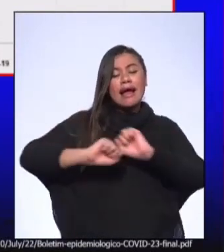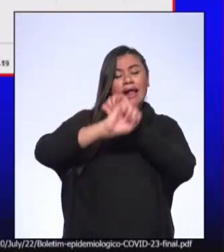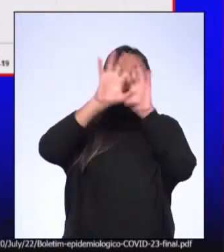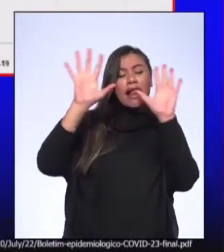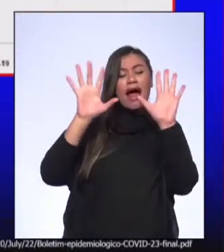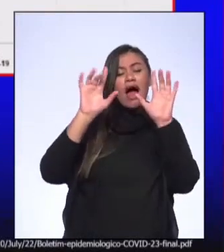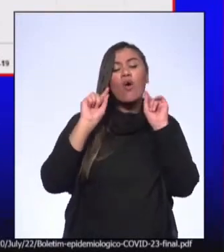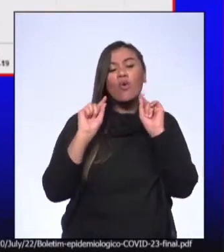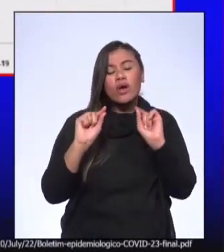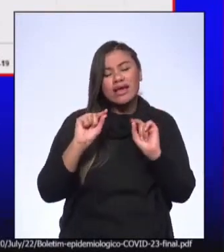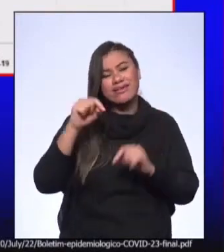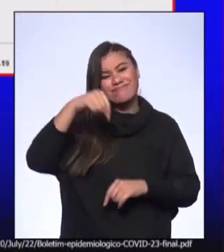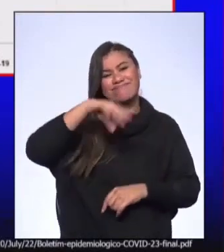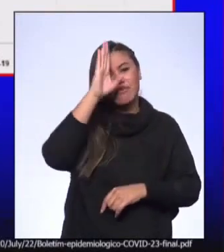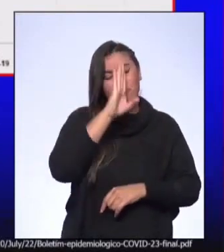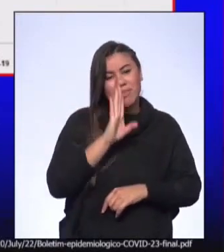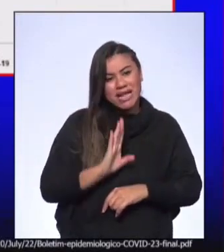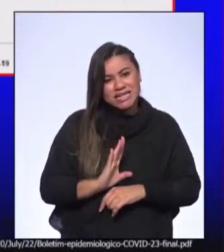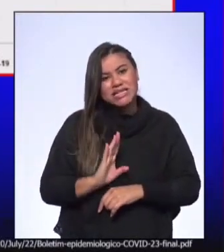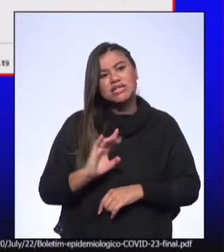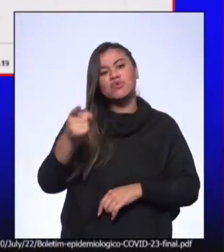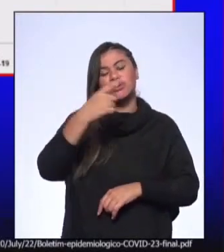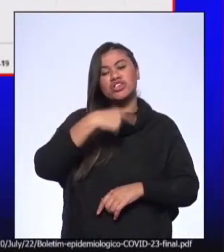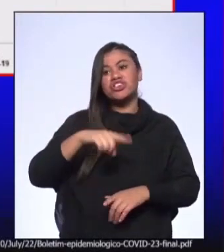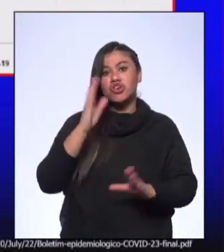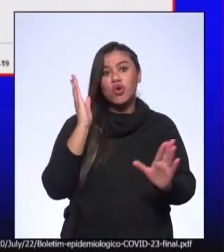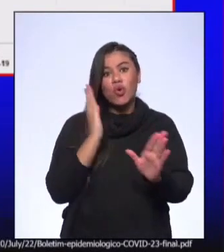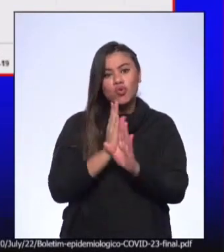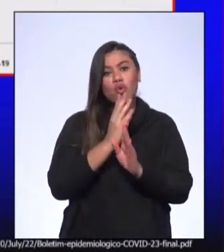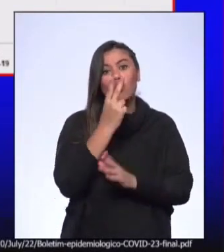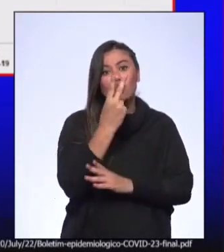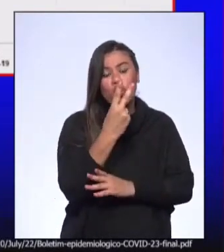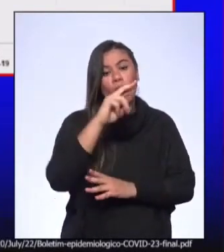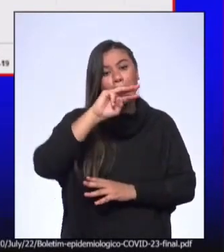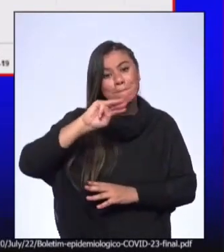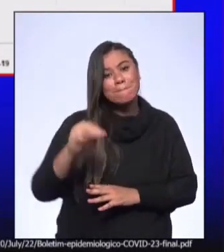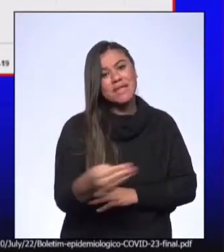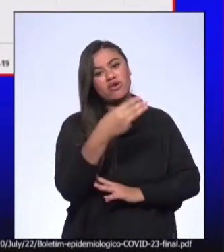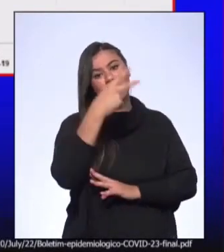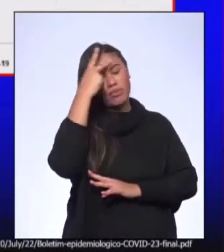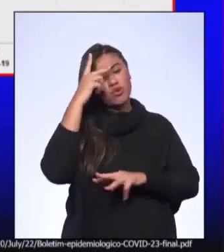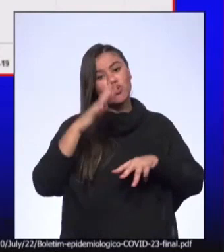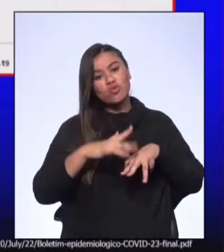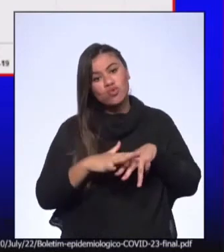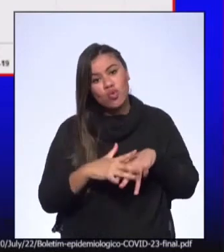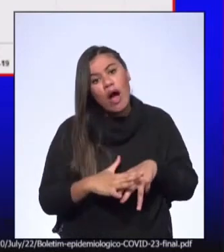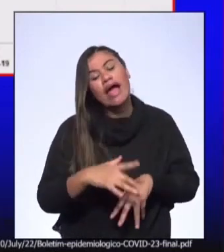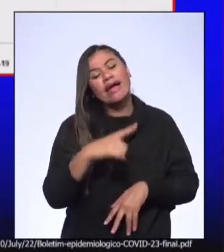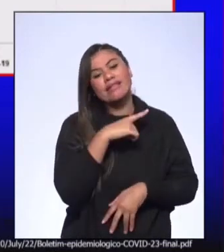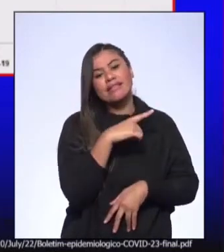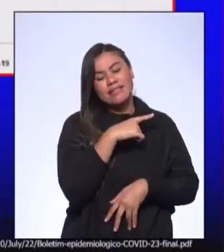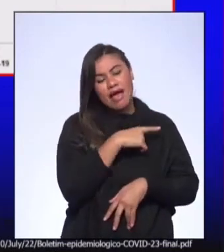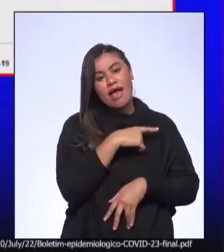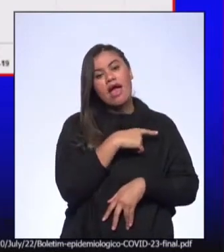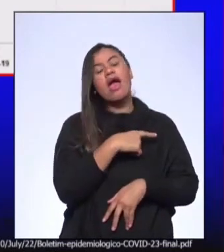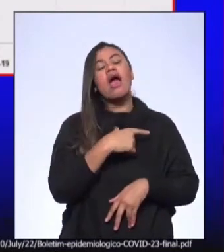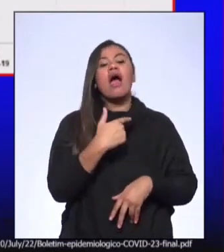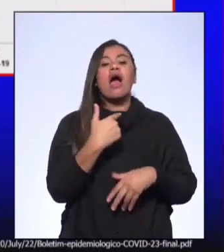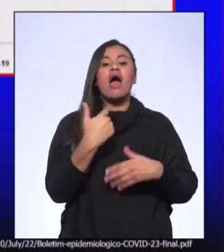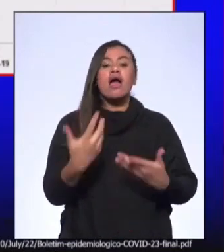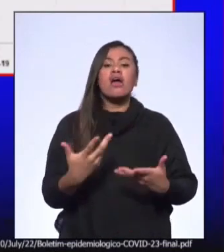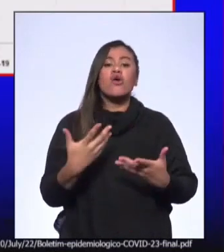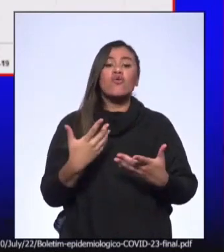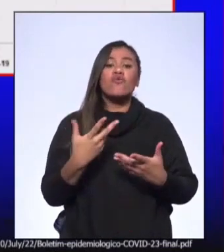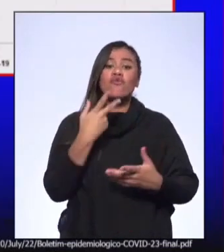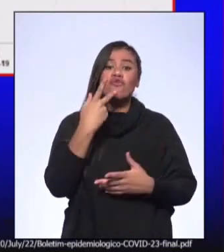por exemplo, num país como o Brasil, a gente já confirmou 2,5 milhões de casos, eu asseguro a vocês que o